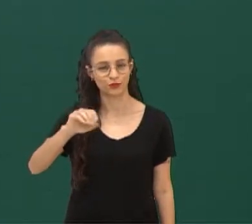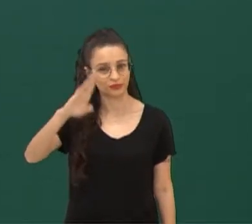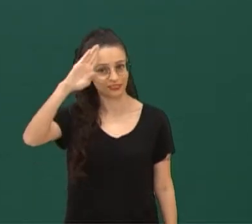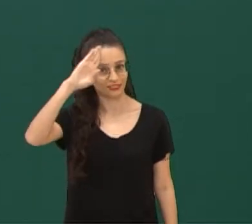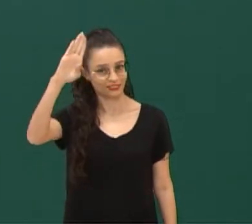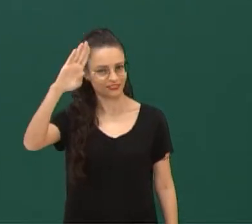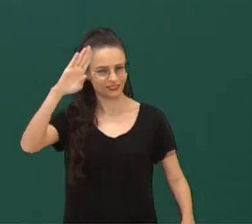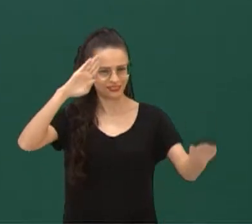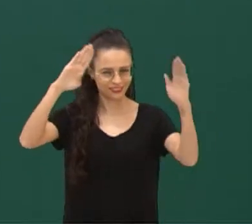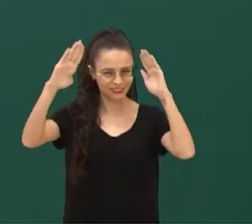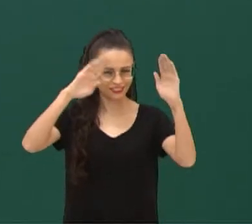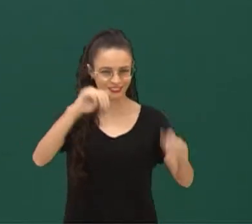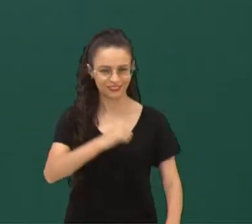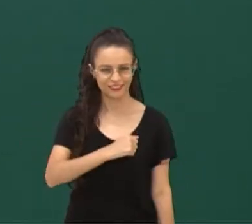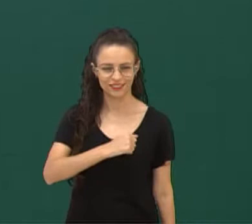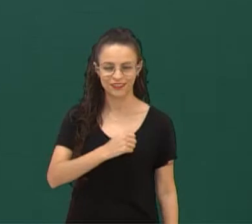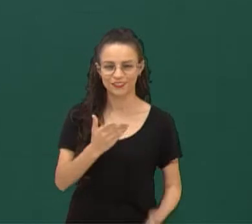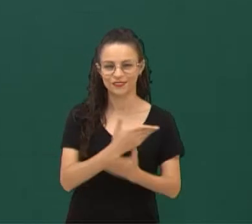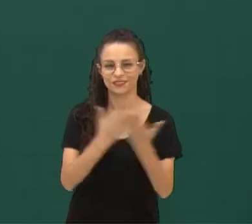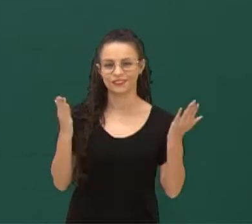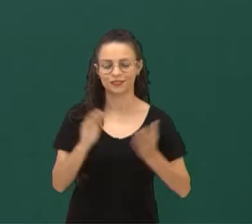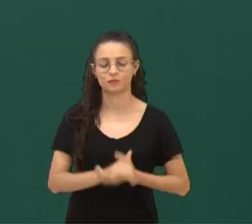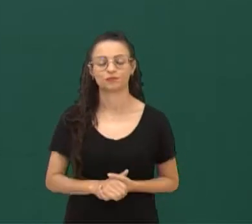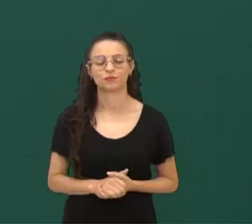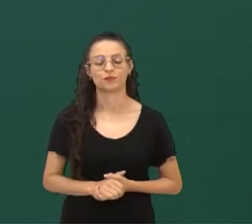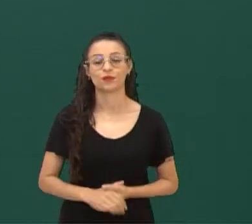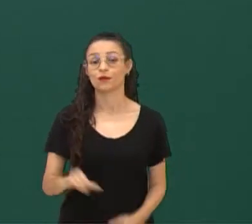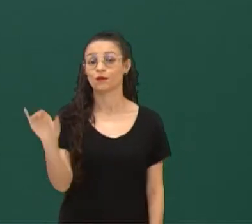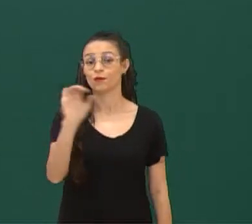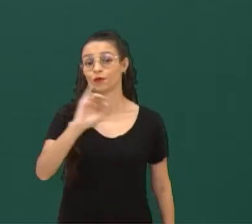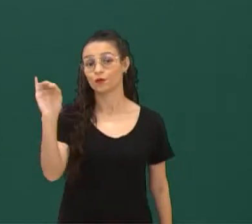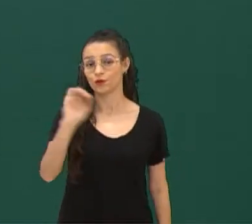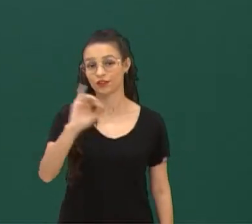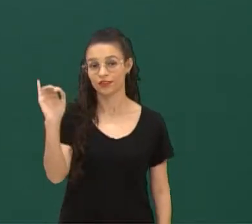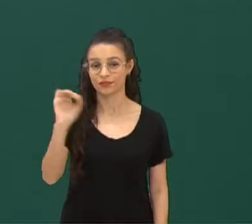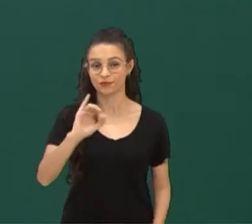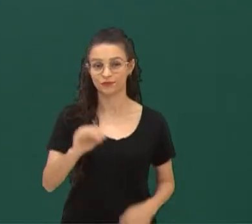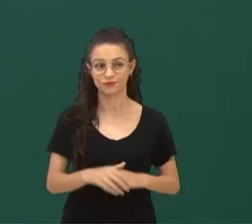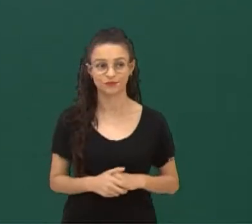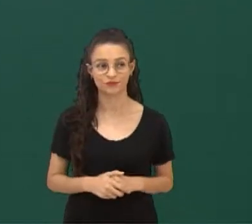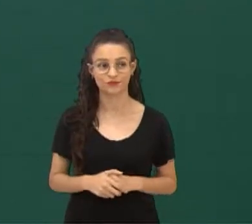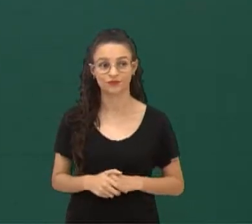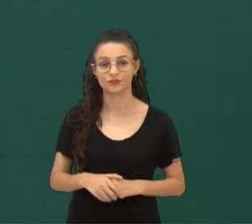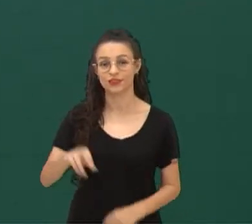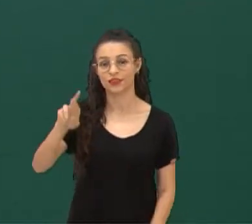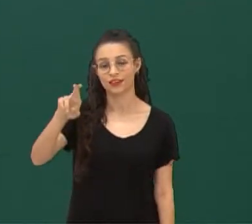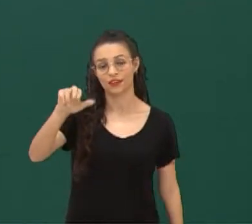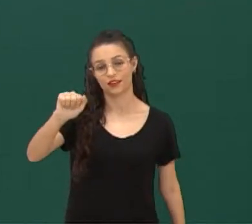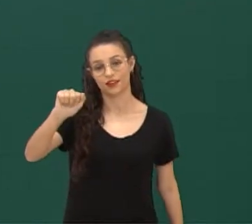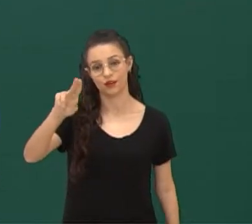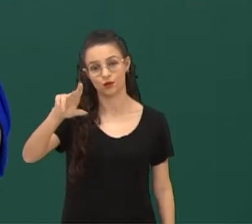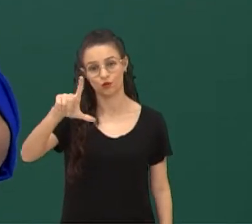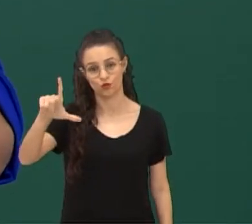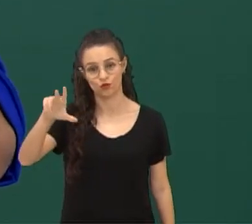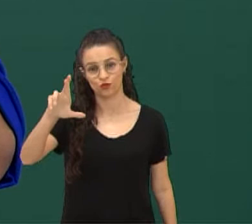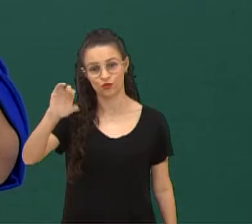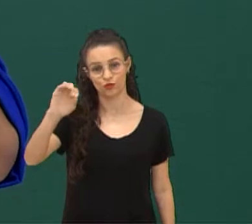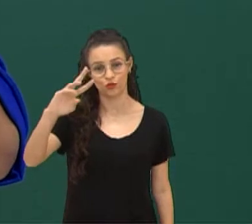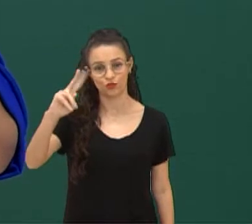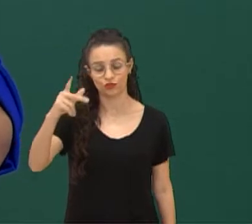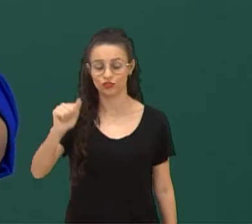Esse o nome aqui mas o que mais o que oi o nome da pessoa que Raul Rocha